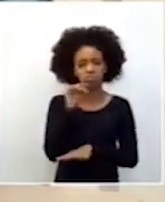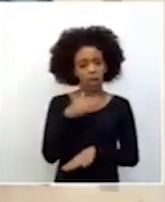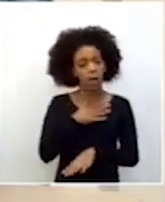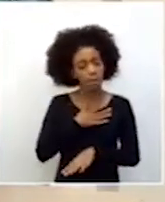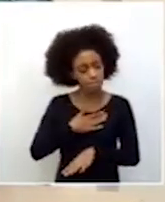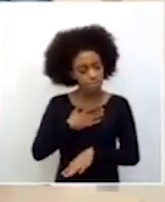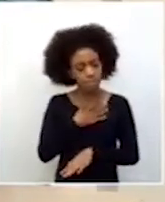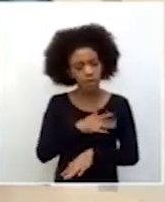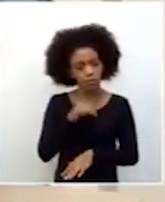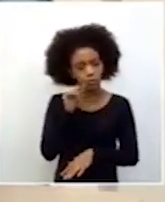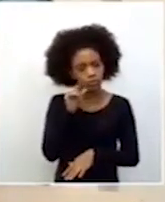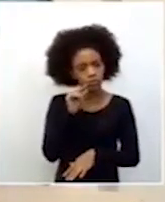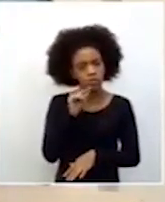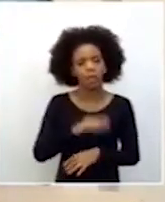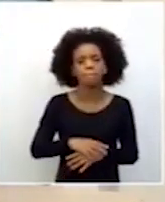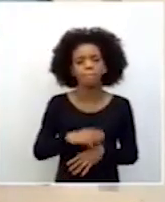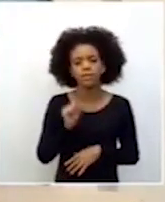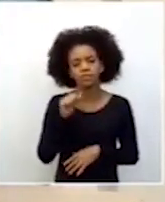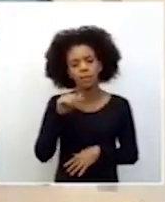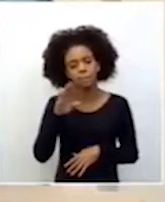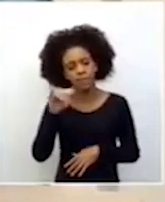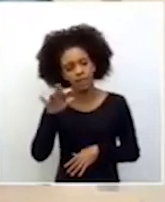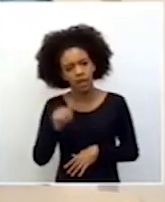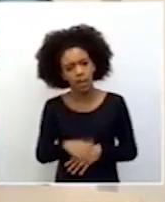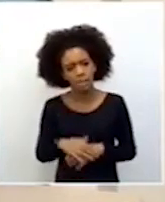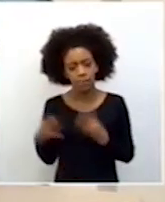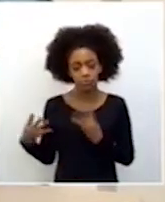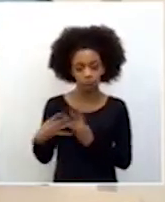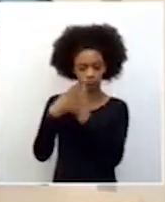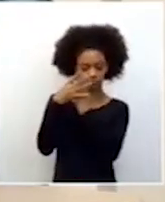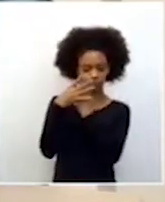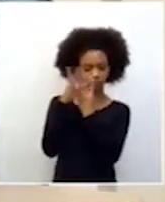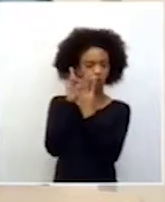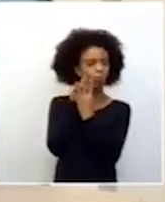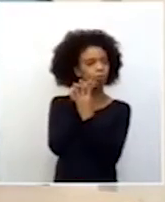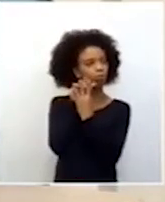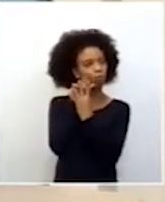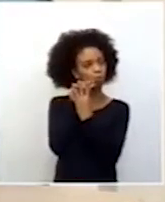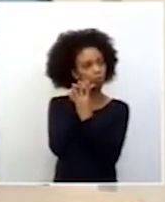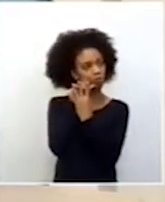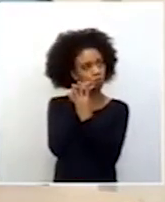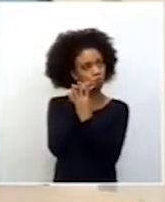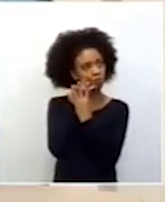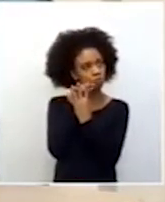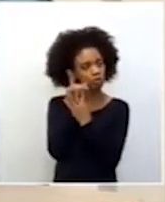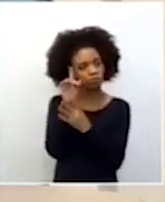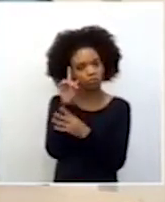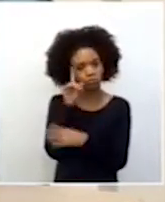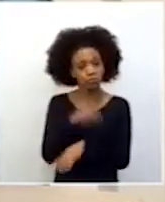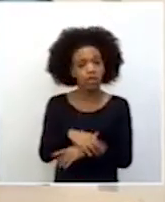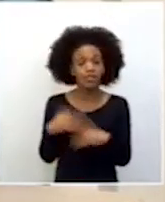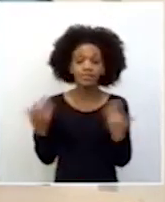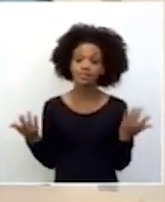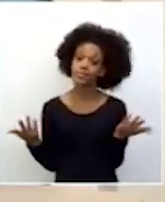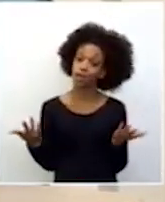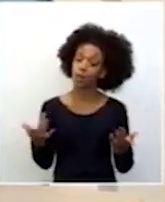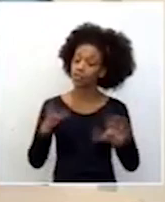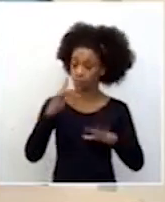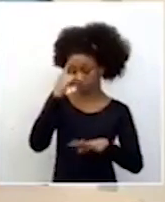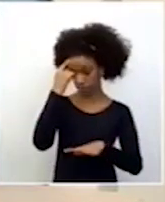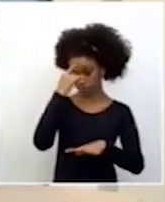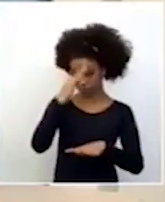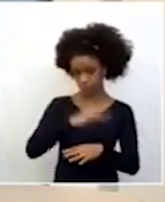e colocar um sabiá dentro de uma gaiola para ficar ouvindo aquele canto todos os dias. Então, a gente